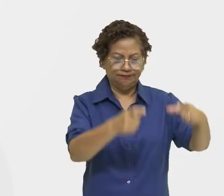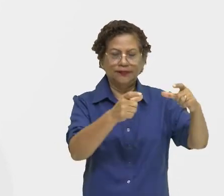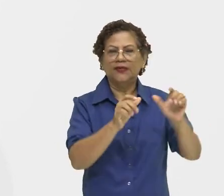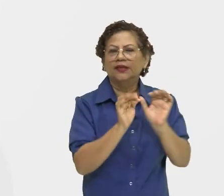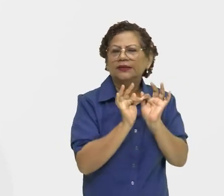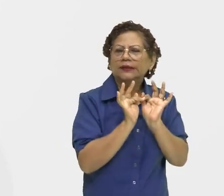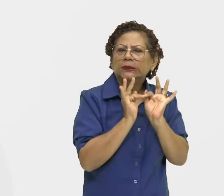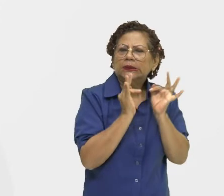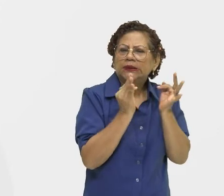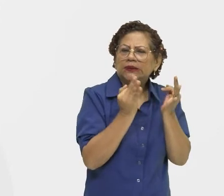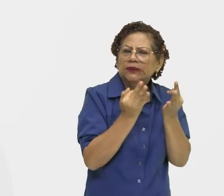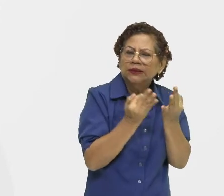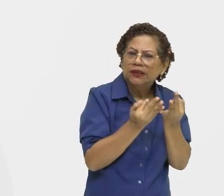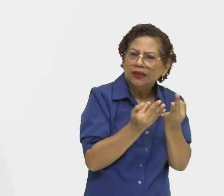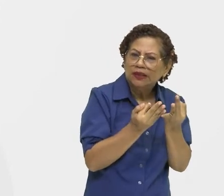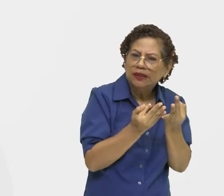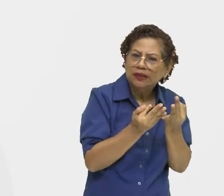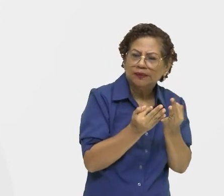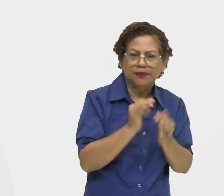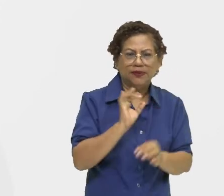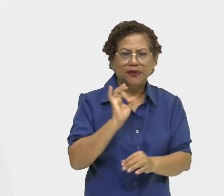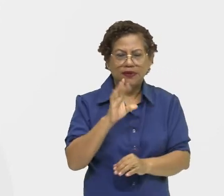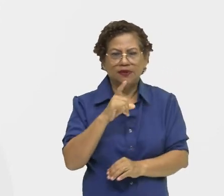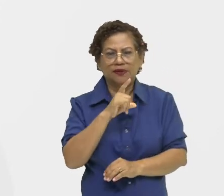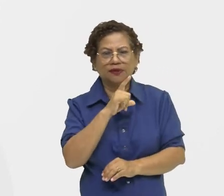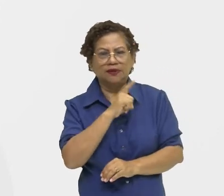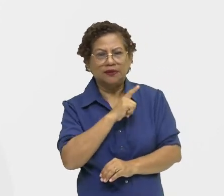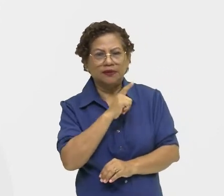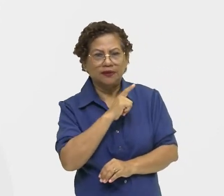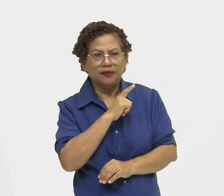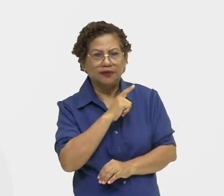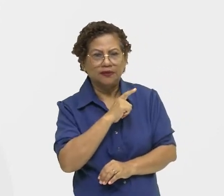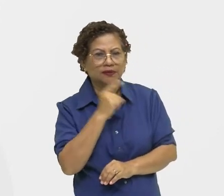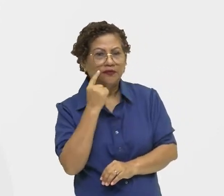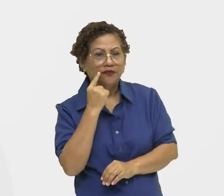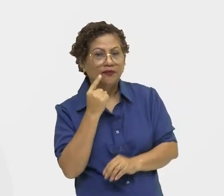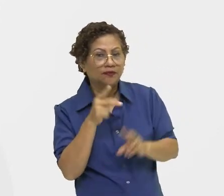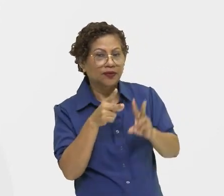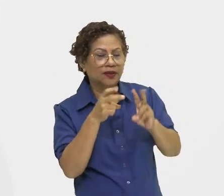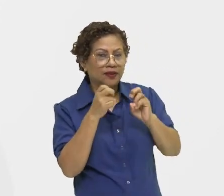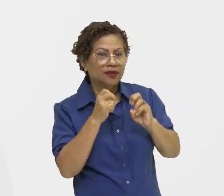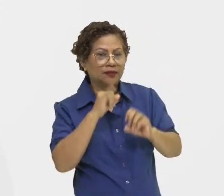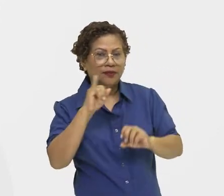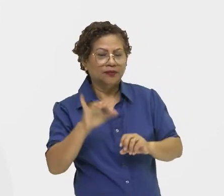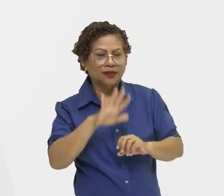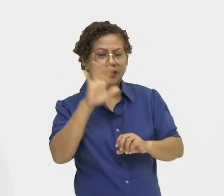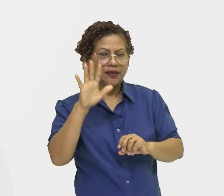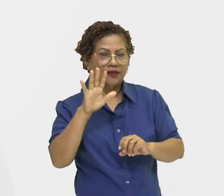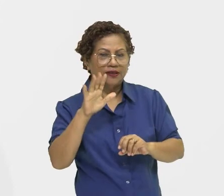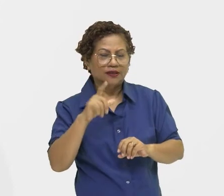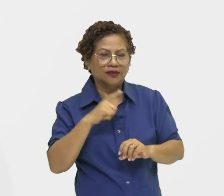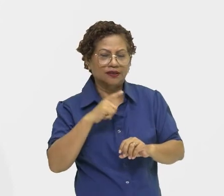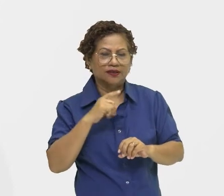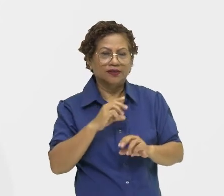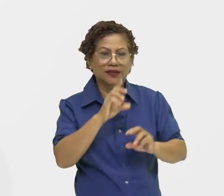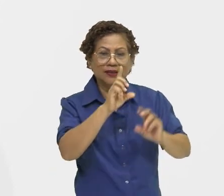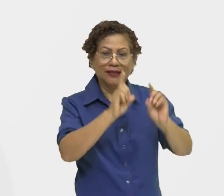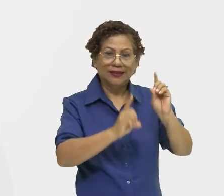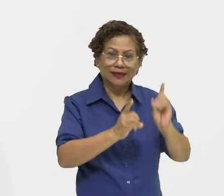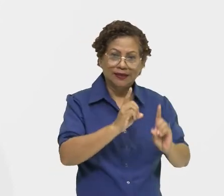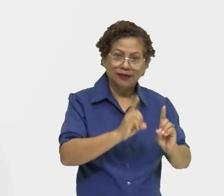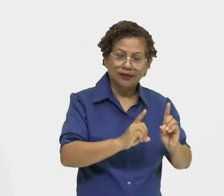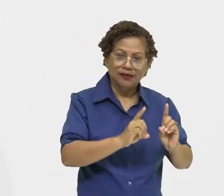colunas dóricas geralmente tinham estátuas de deuses ou heróis no topo. A coluna dórica é a mais